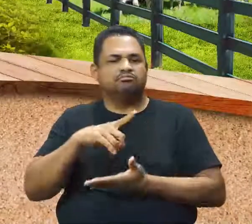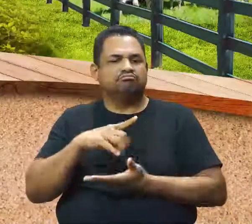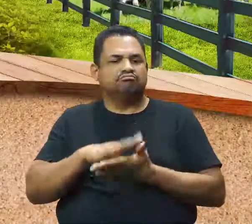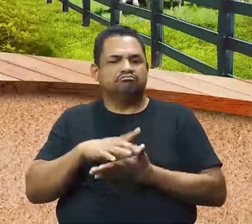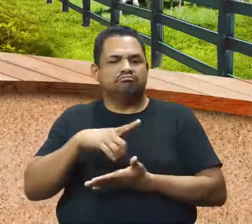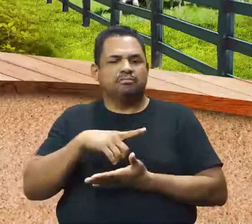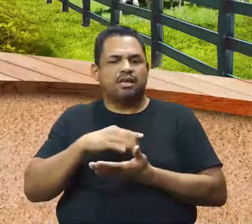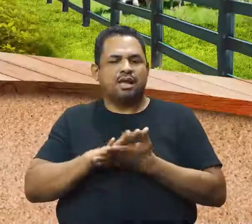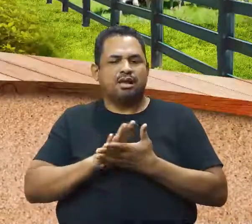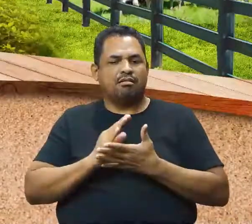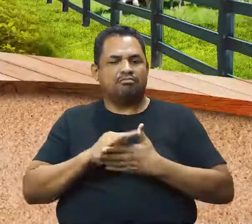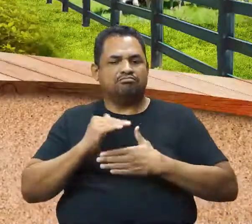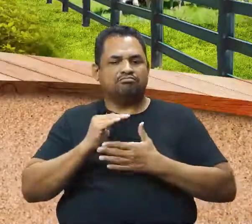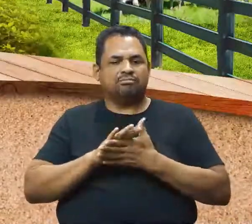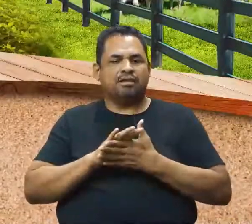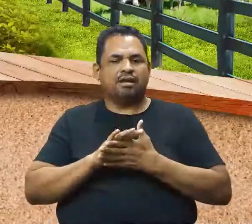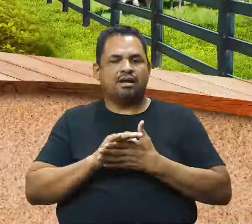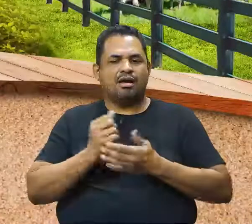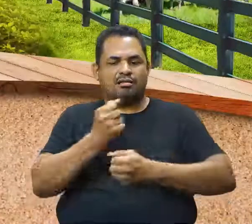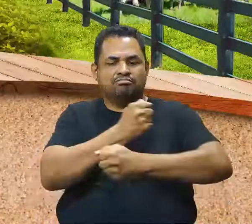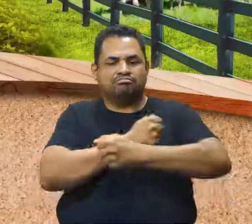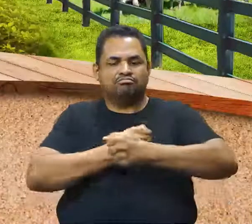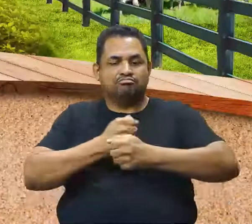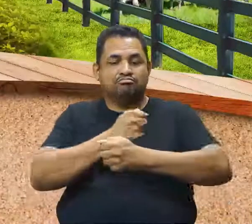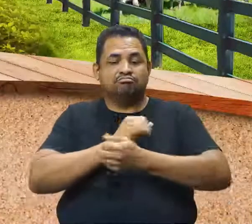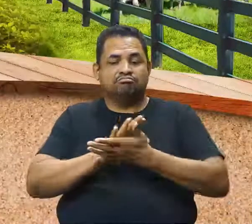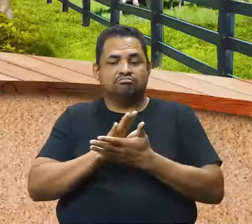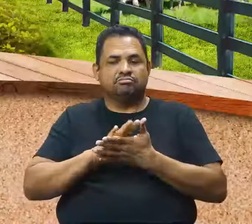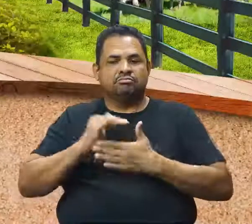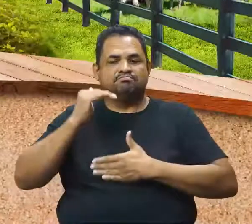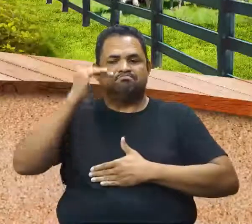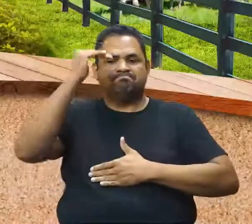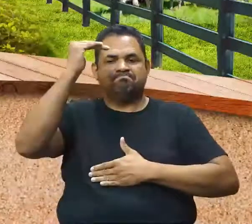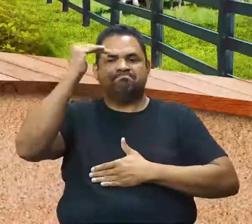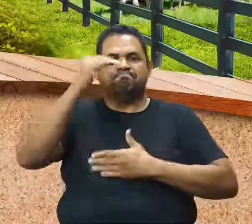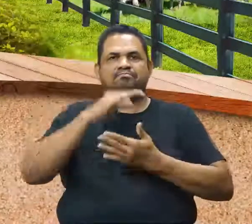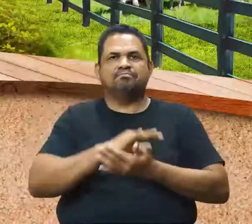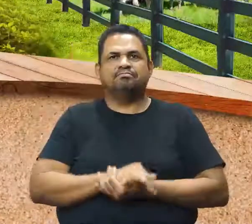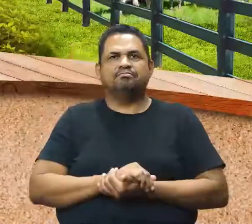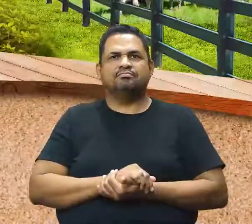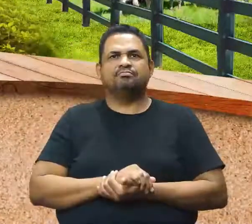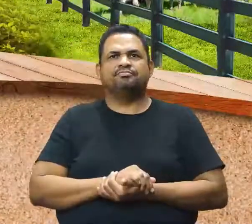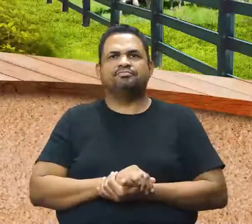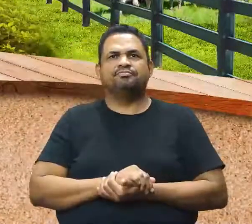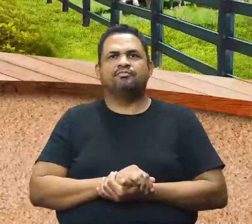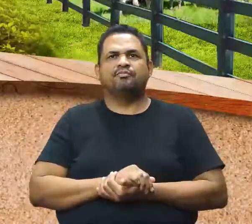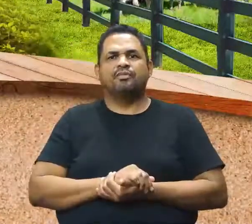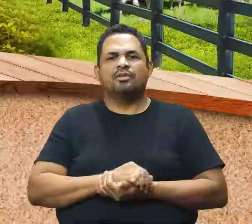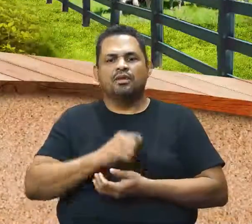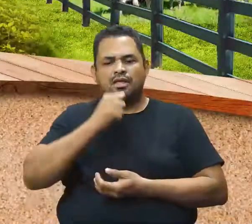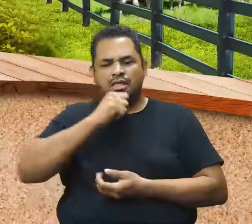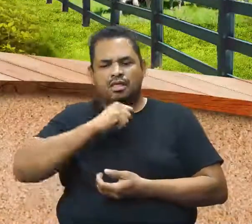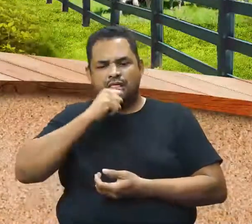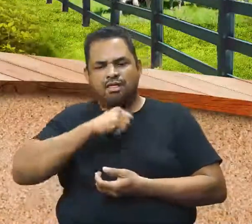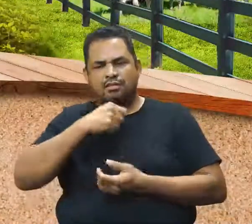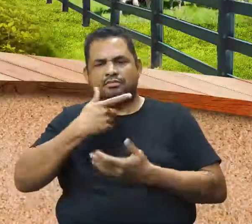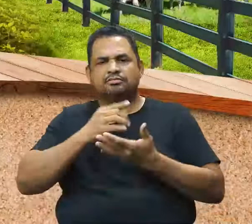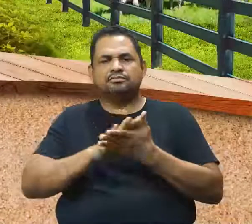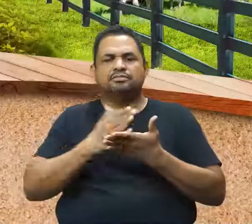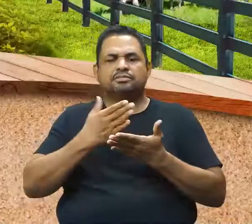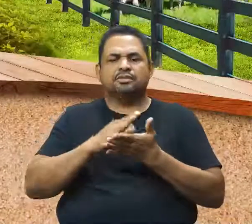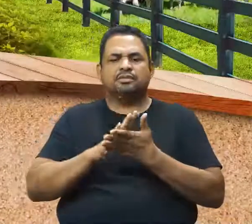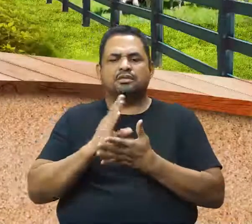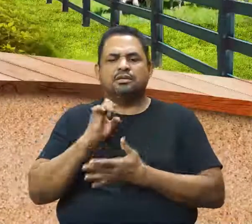agora tá bombando. Alta gastronomia, sorvetes, picolés,